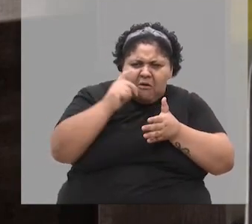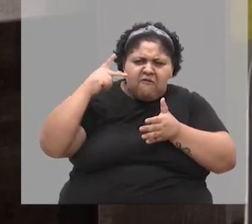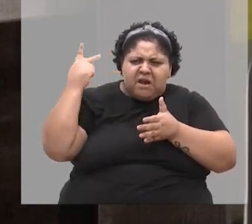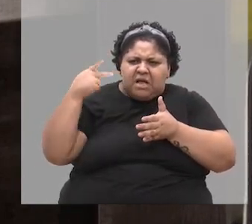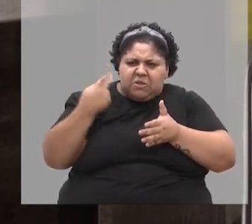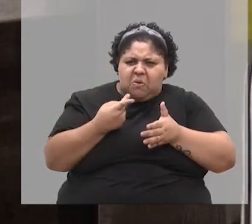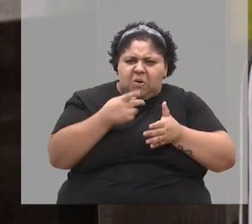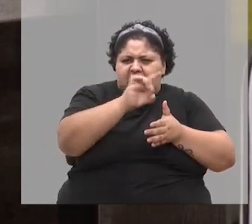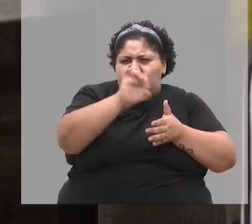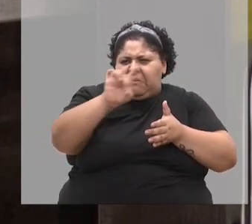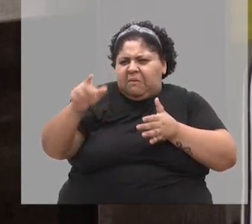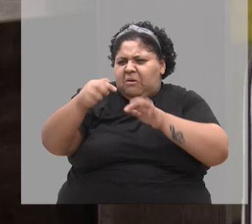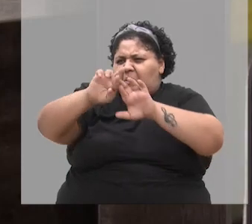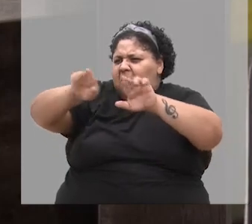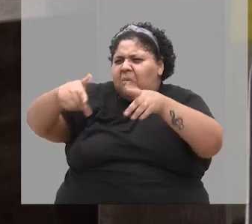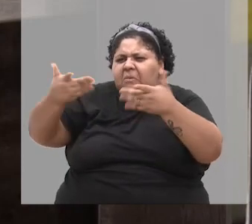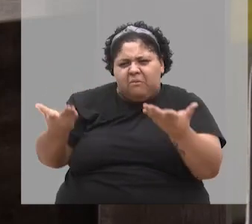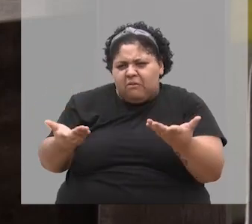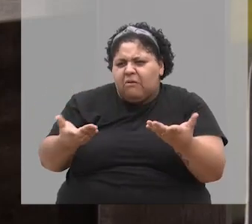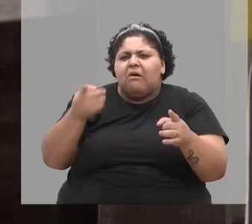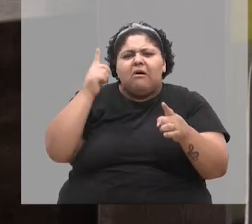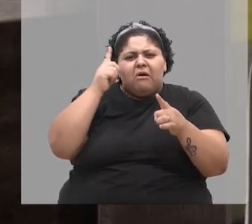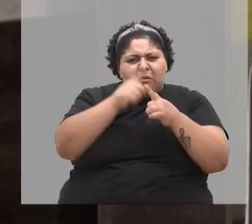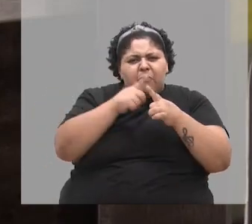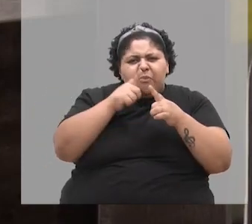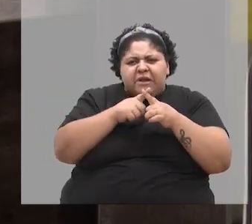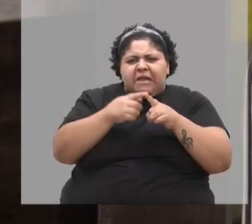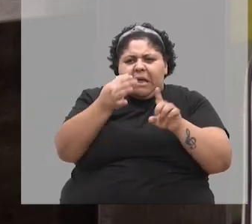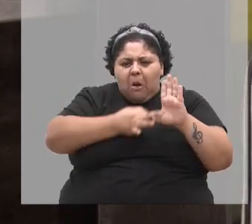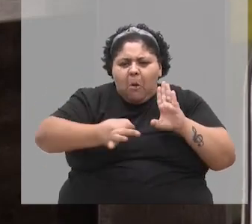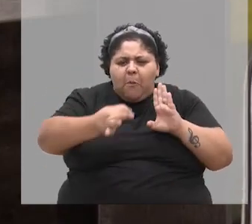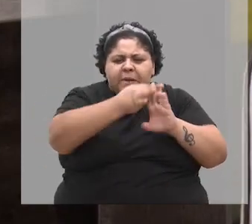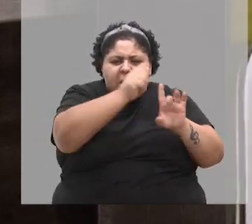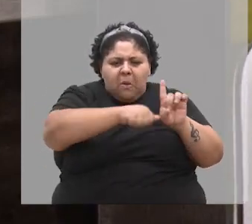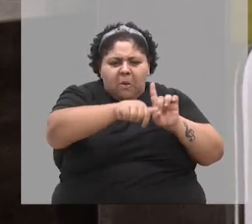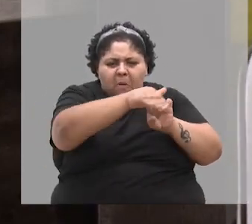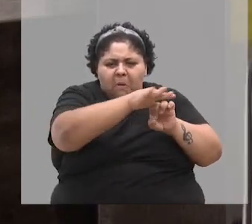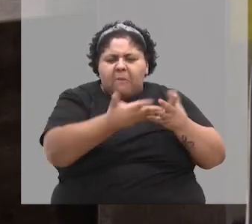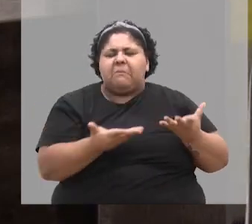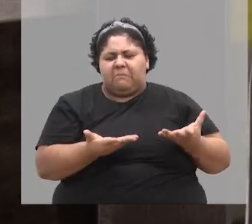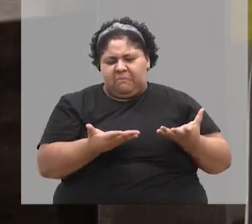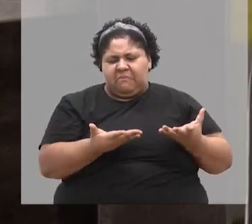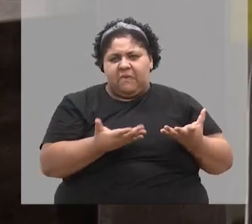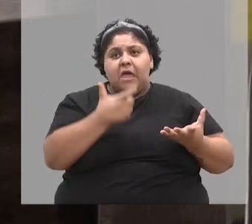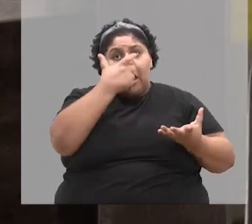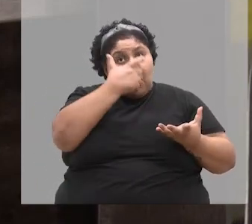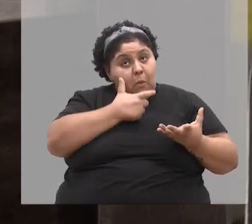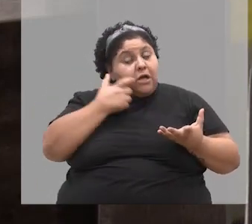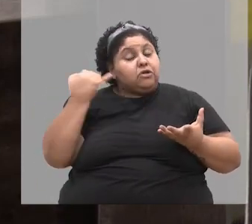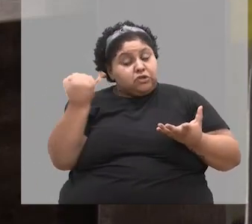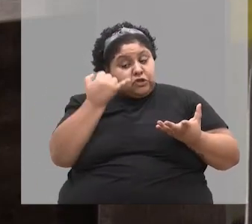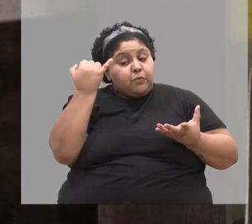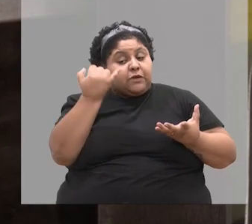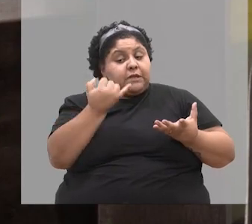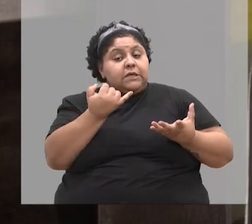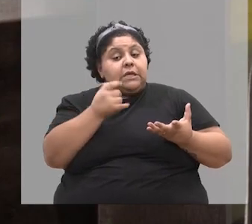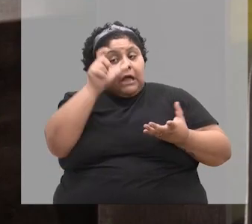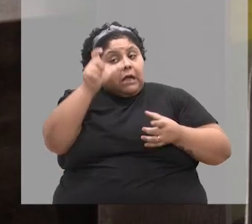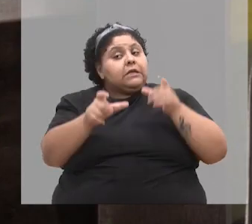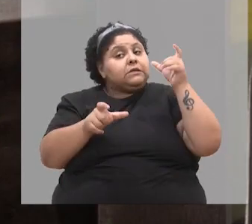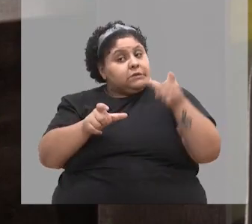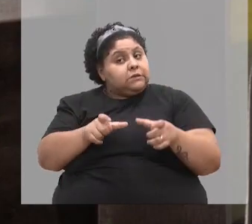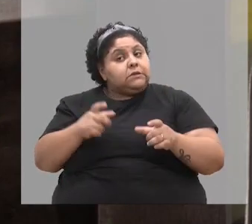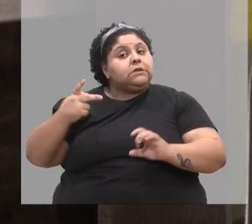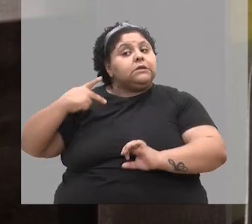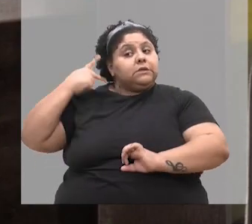tal vereador, ao fulano, ao ciclano, justamente pela questão do estereótipo. E eu costumo dizer, Fábio, eu acho que isso é importante que as pessoas